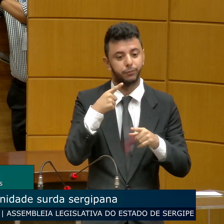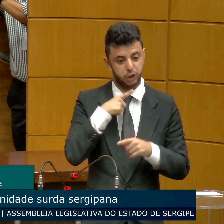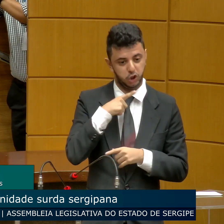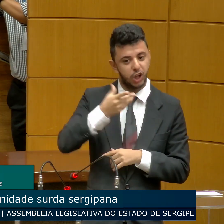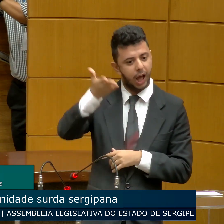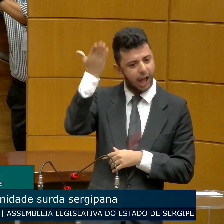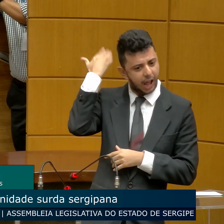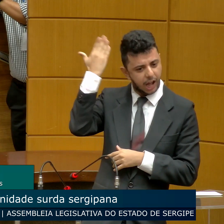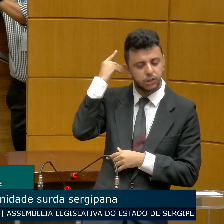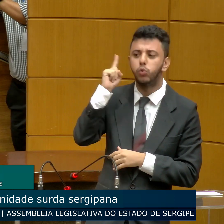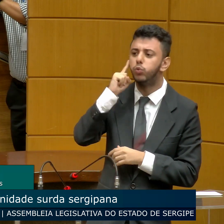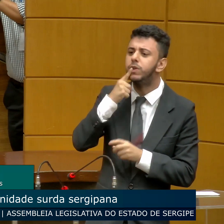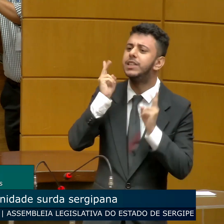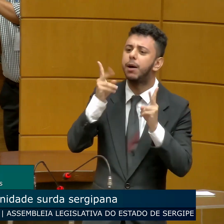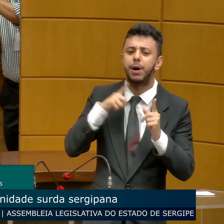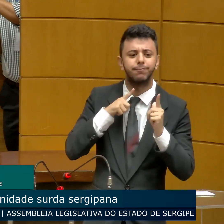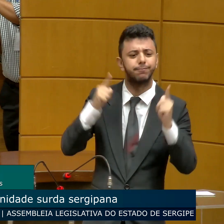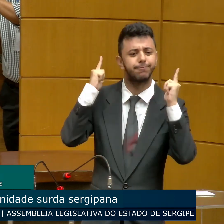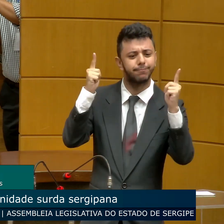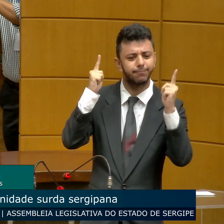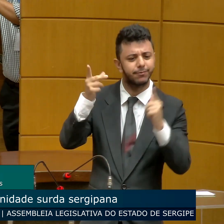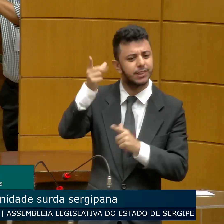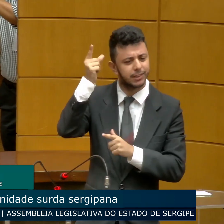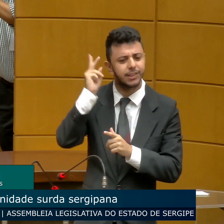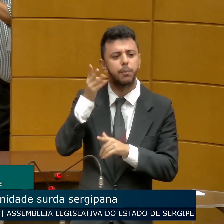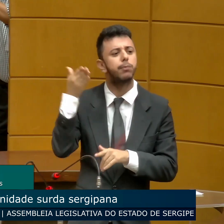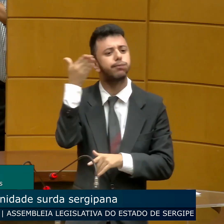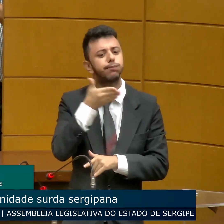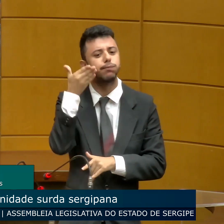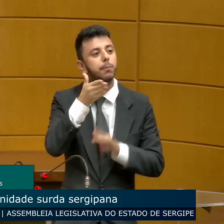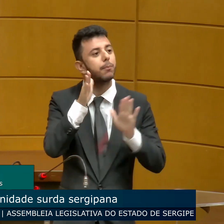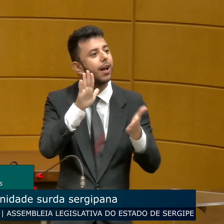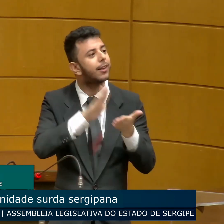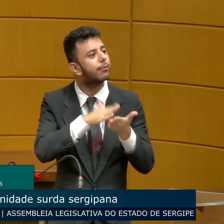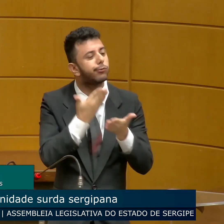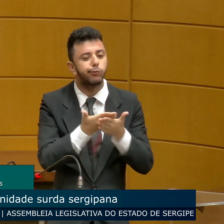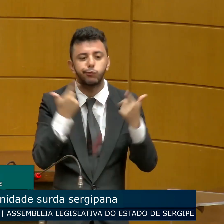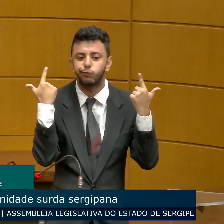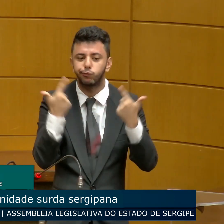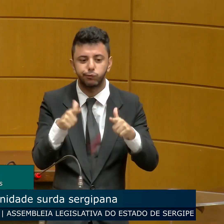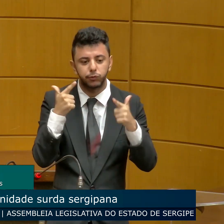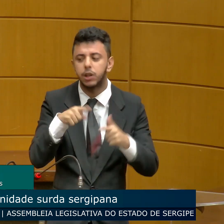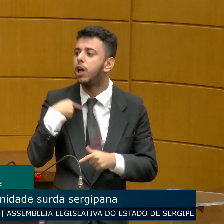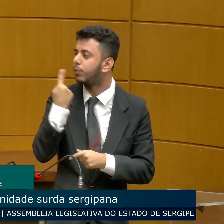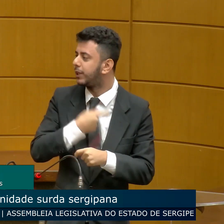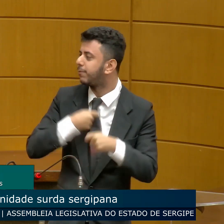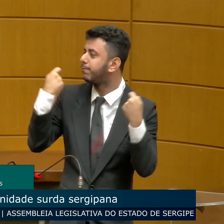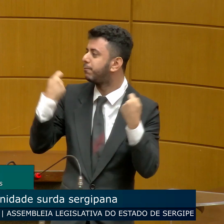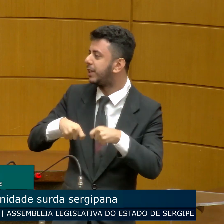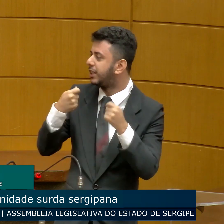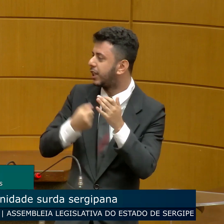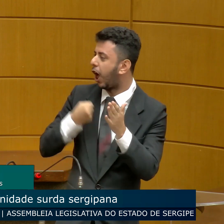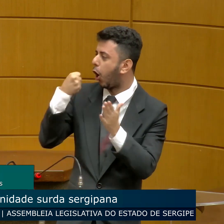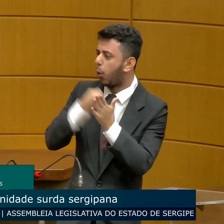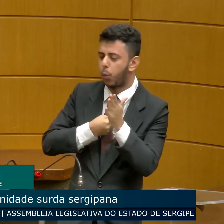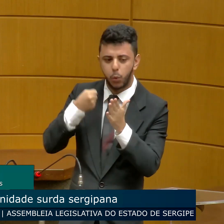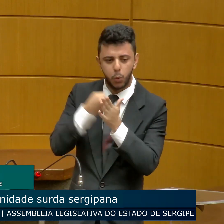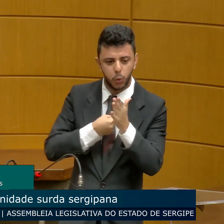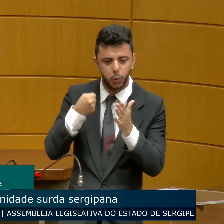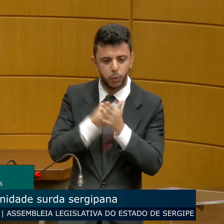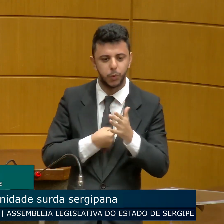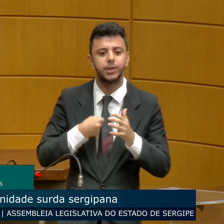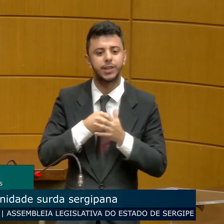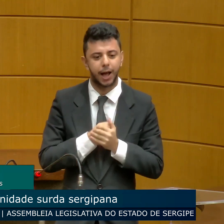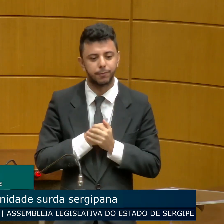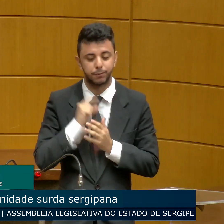eventos, não tem intérprete de Libras. Né. Antes, né, já brigamos por isso, né, a respeito dessa acessibilidade, da presença